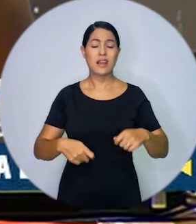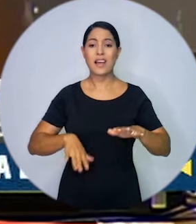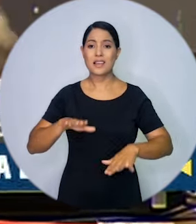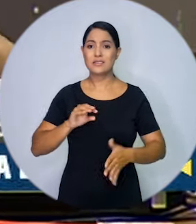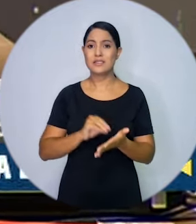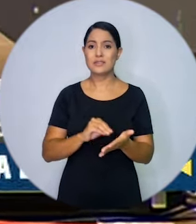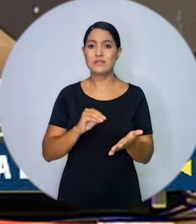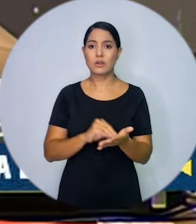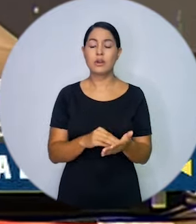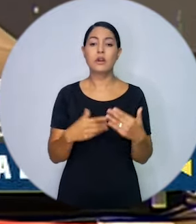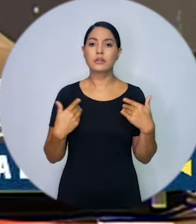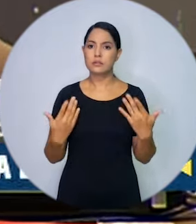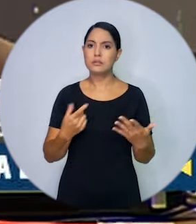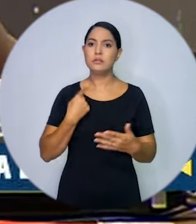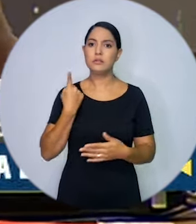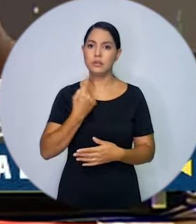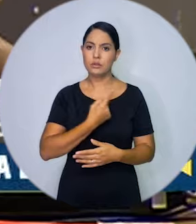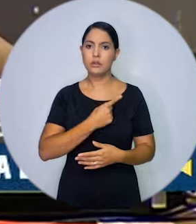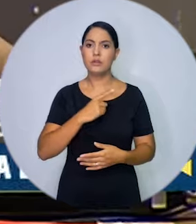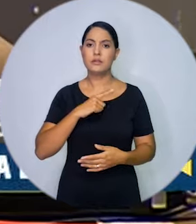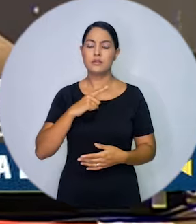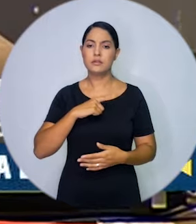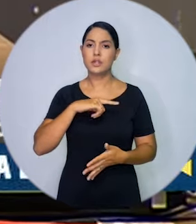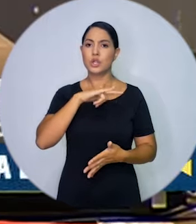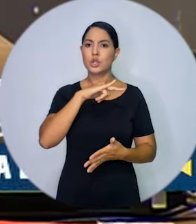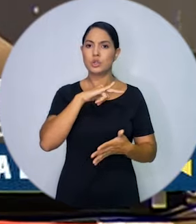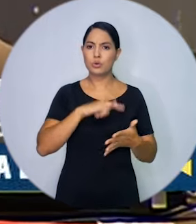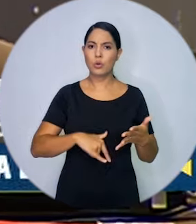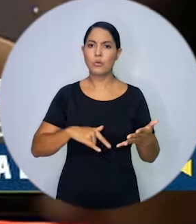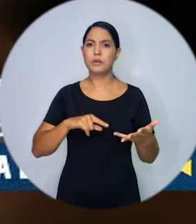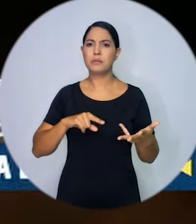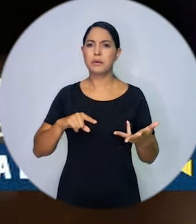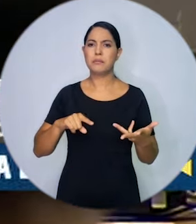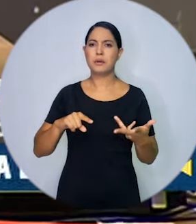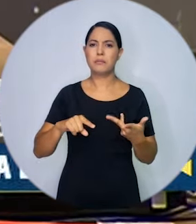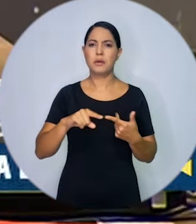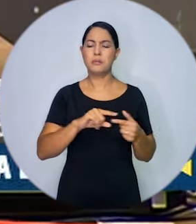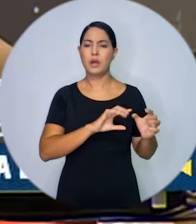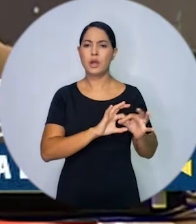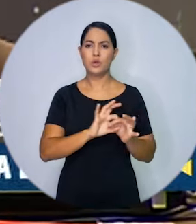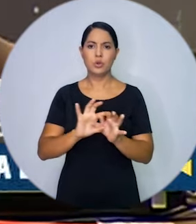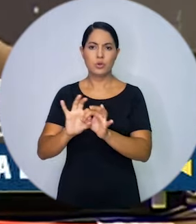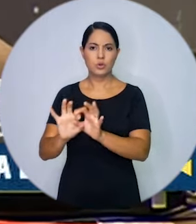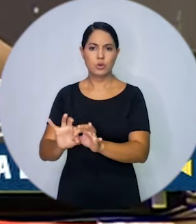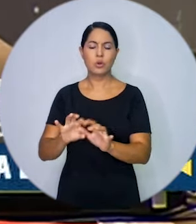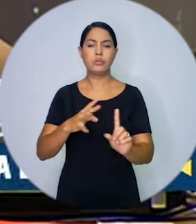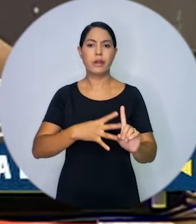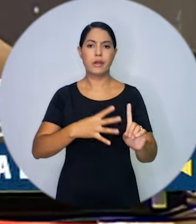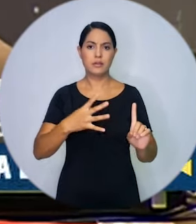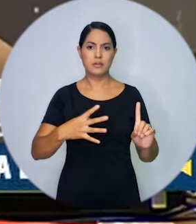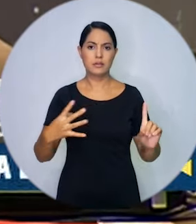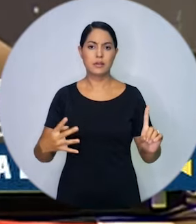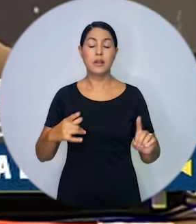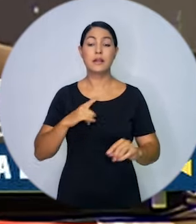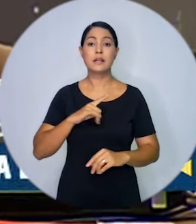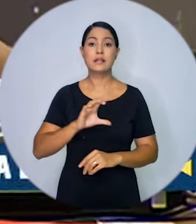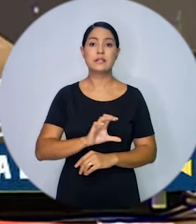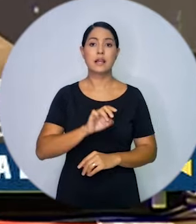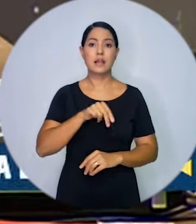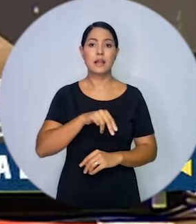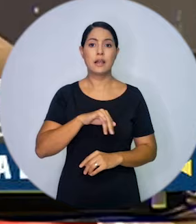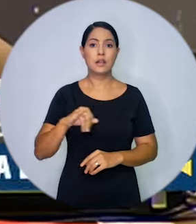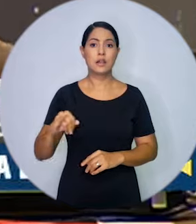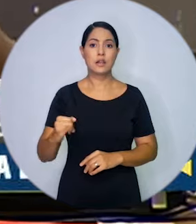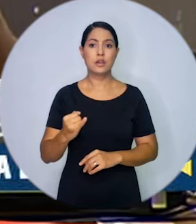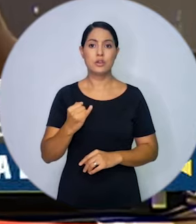emitido vários pareceres a favor das pessoas LGBTI+, emitimos pareceres para o CNJ sobre a questão do nome social nos